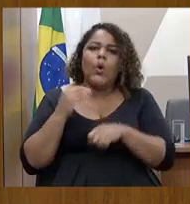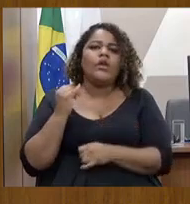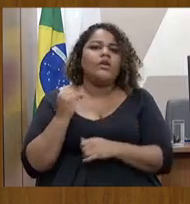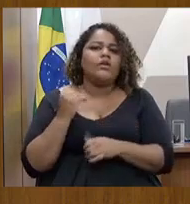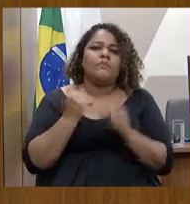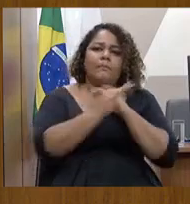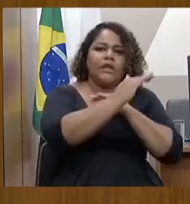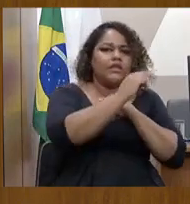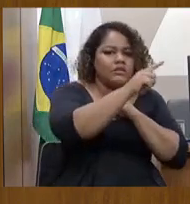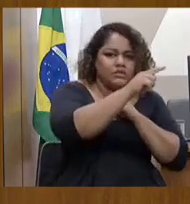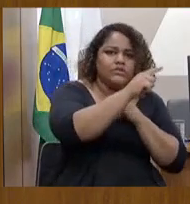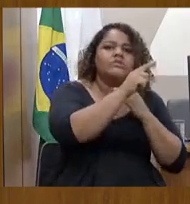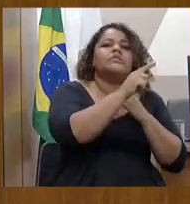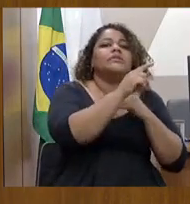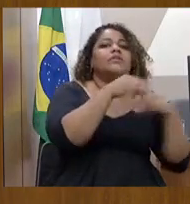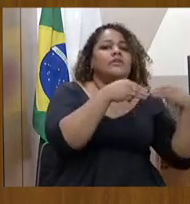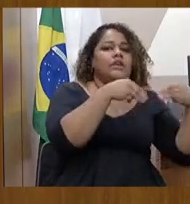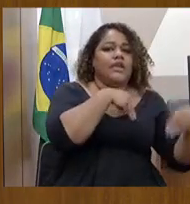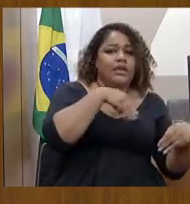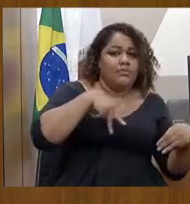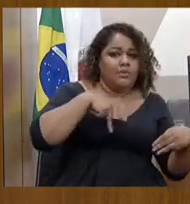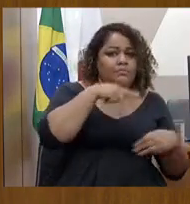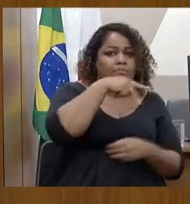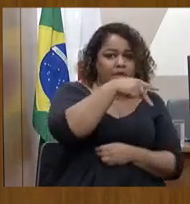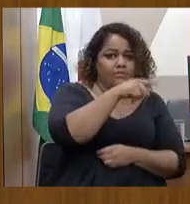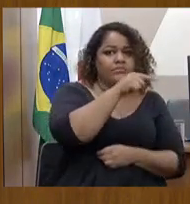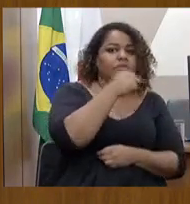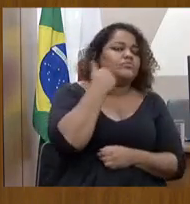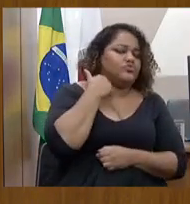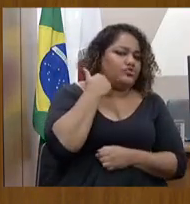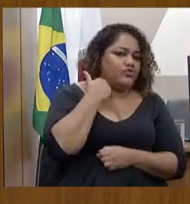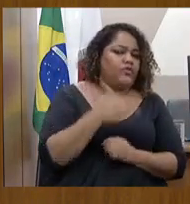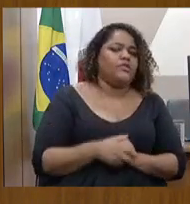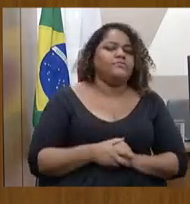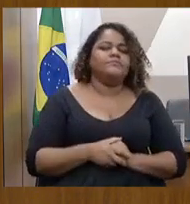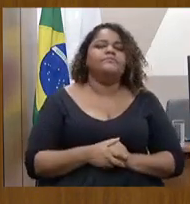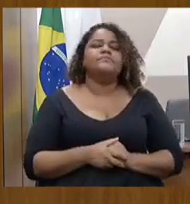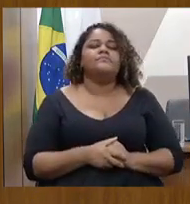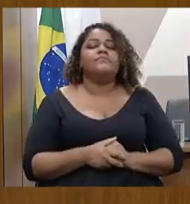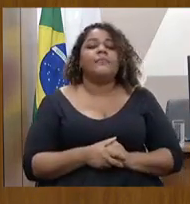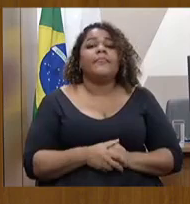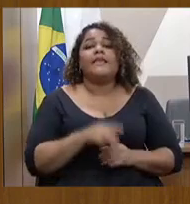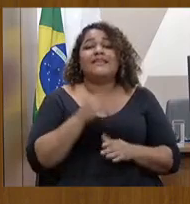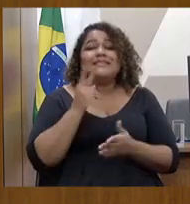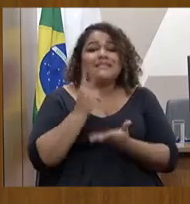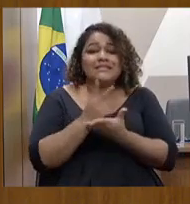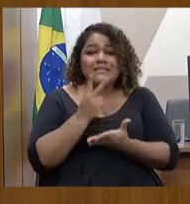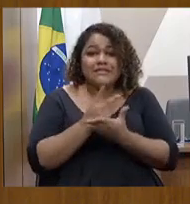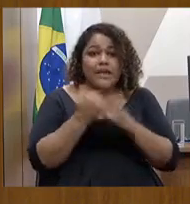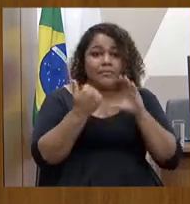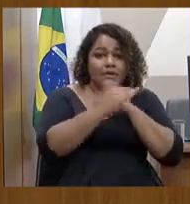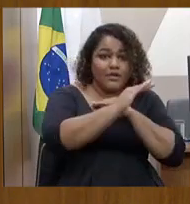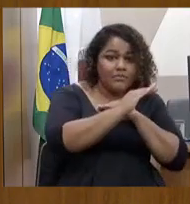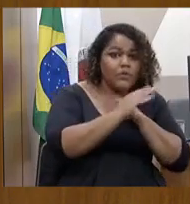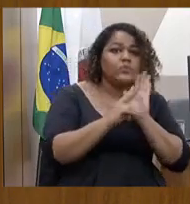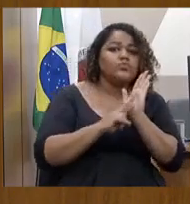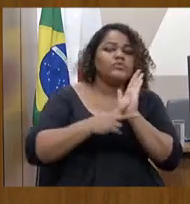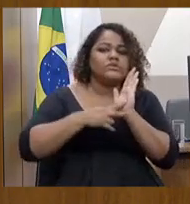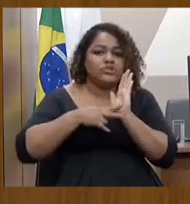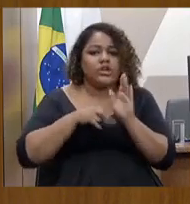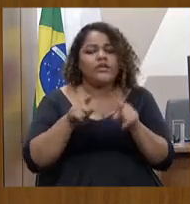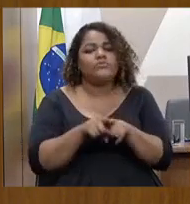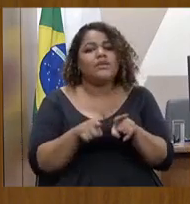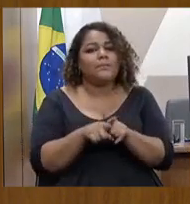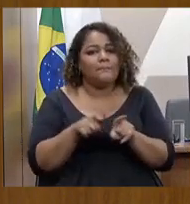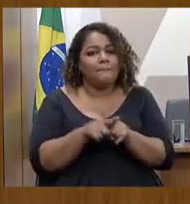dessa Regional e também toda vez que se encaminha ao Ministério Público do Trabalho o sindicato a informa o Ministério Público